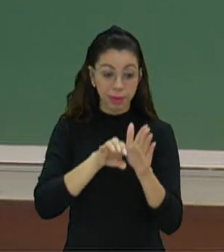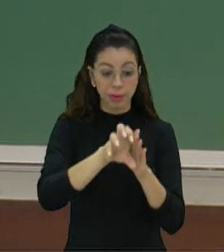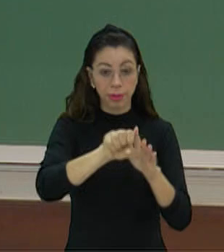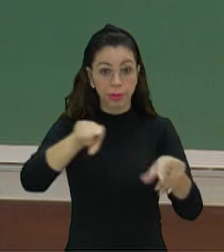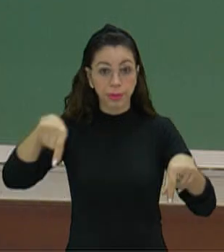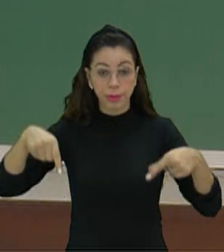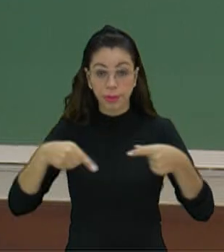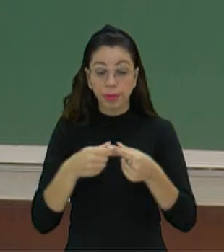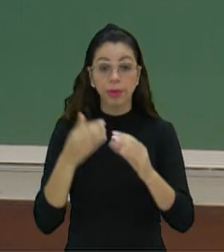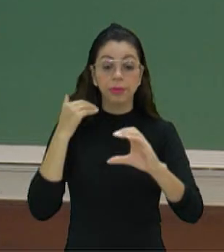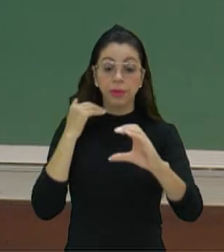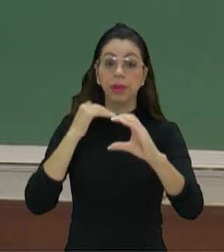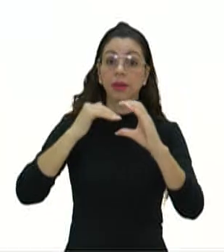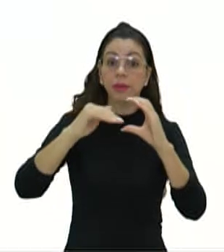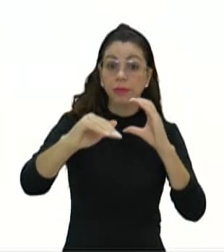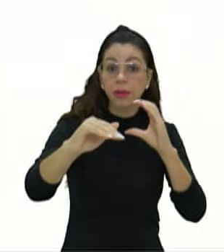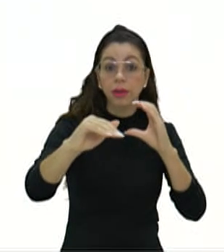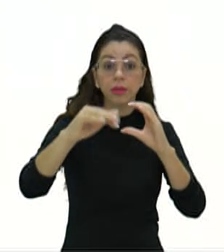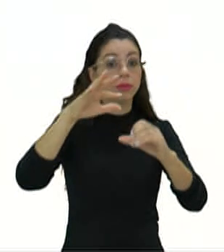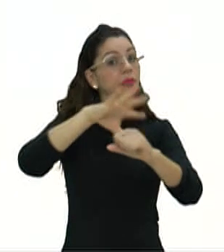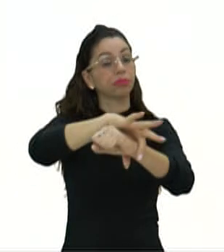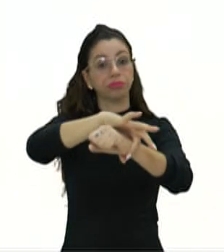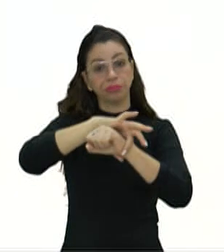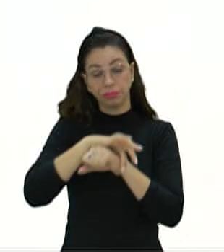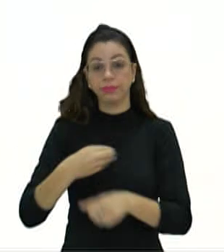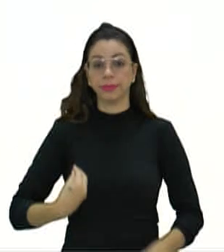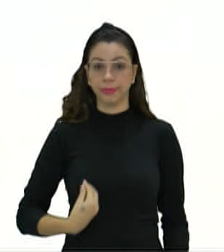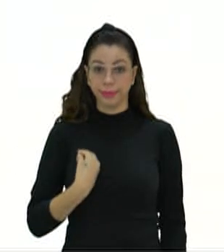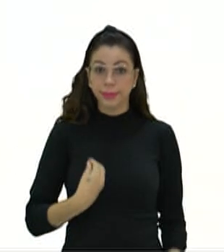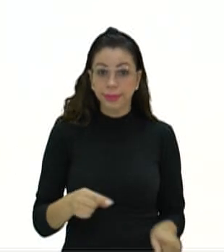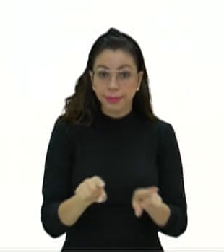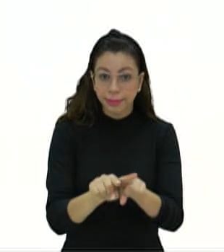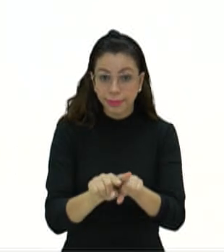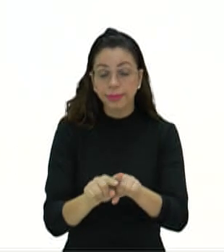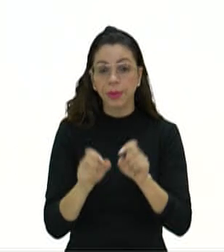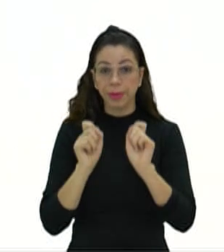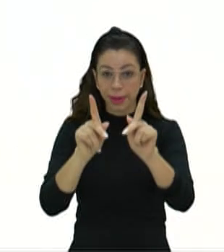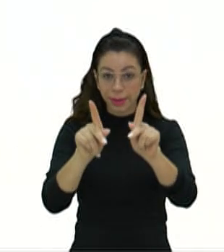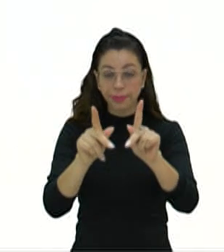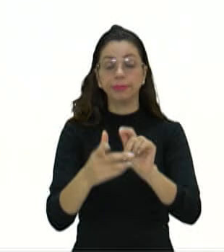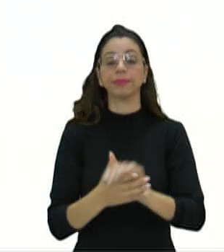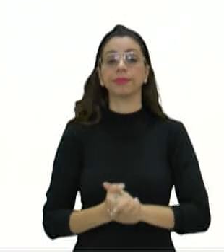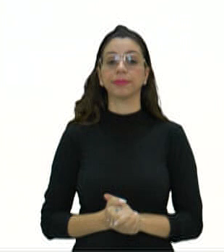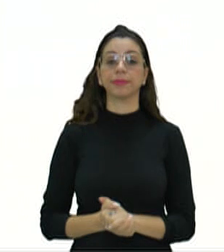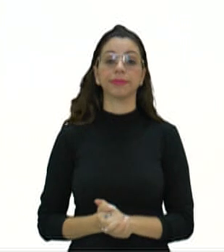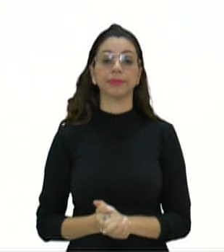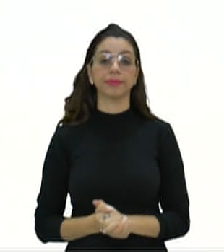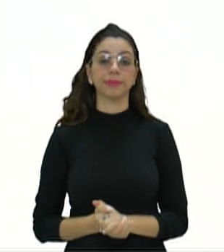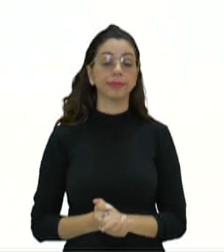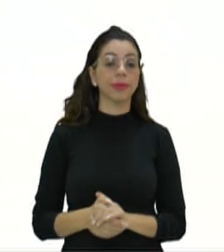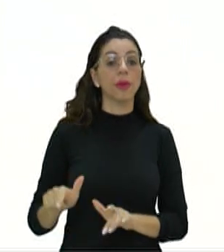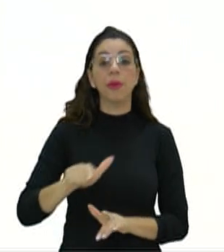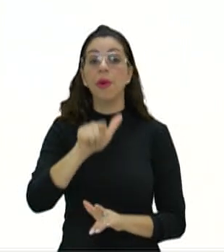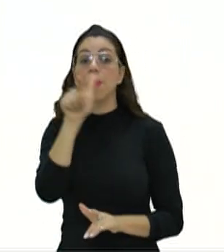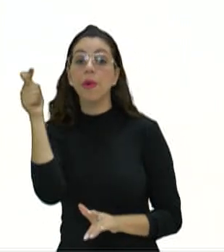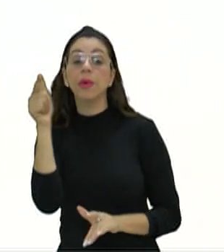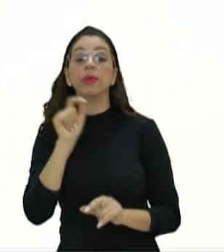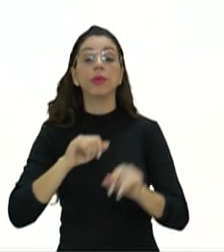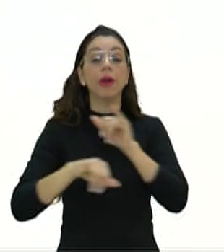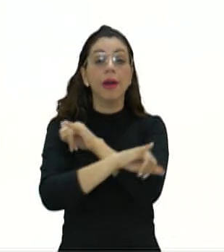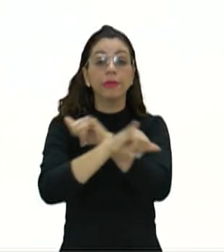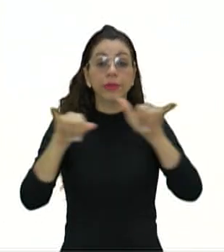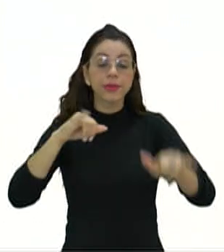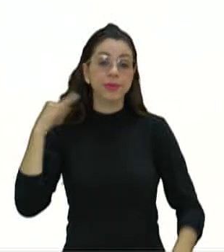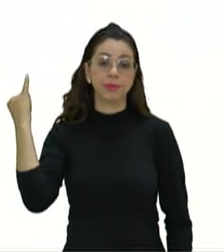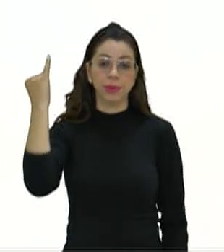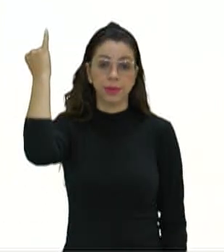e enviar, lembra que você automaticamente envia a tua presença, tá bom? Outra coisa importante,